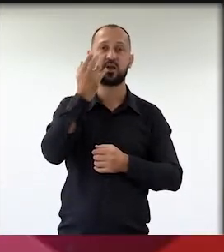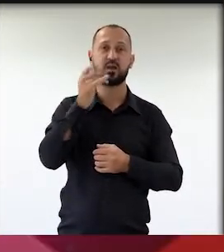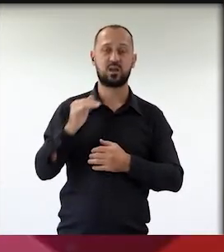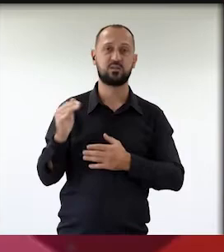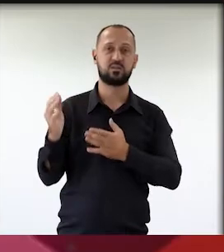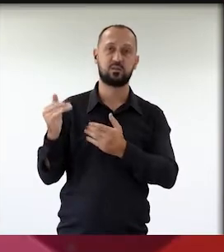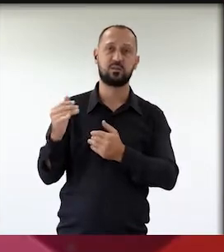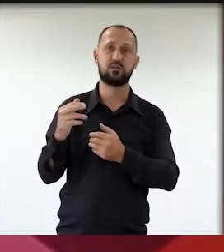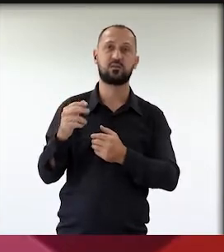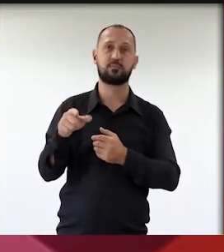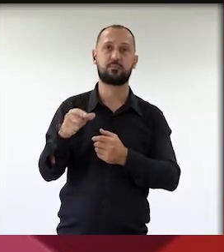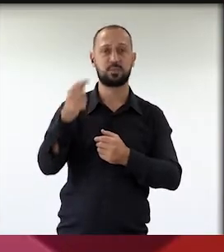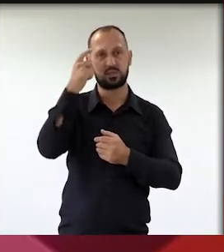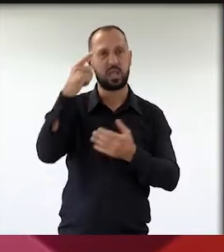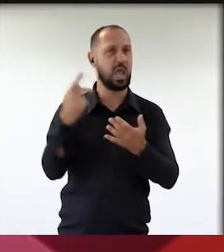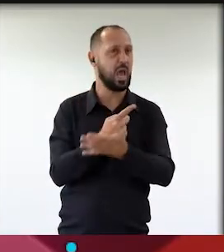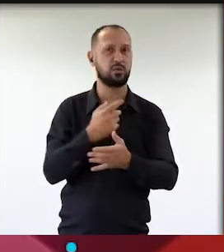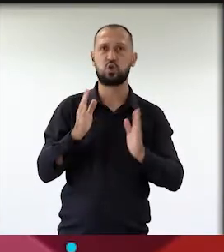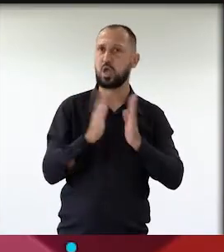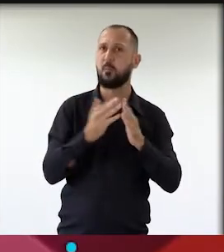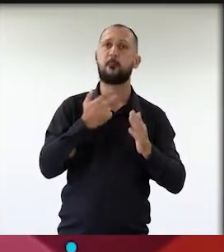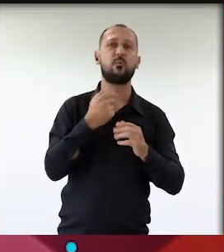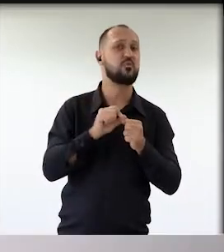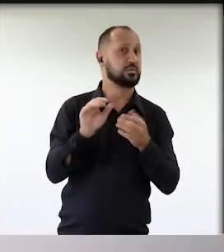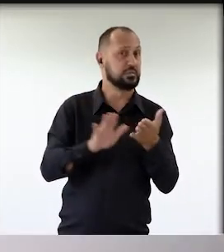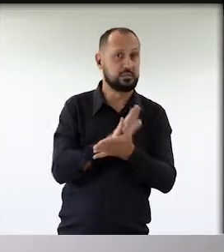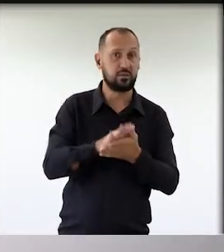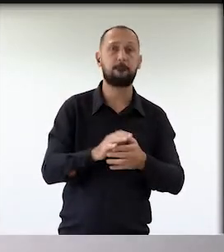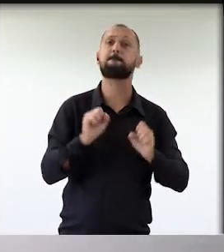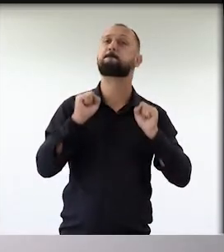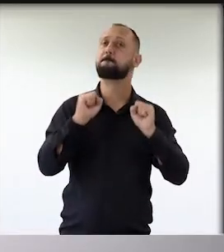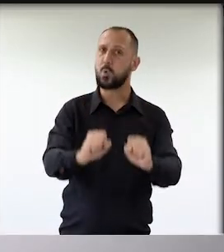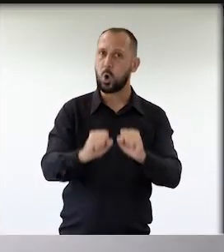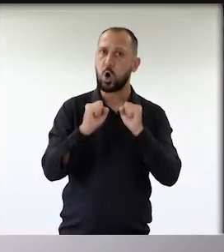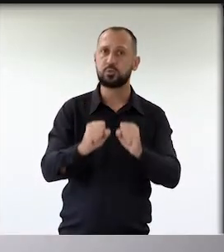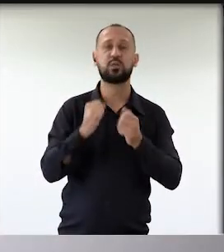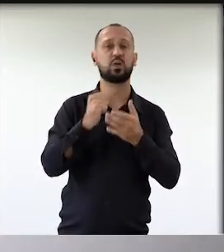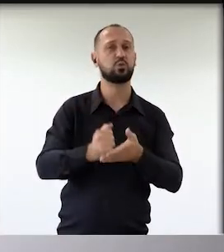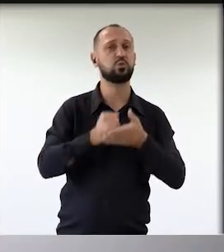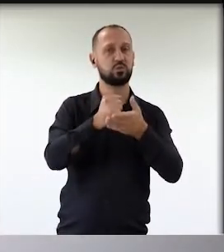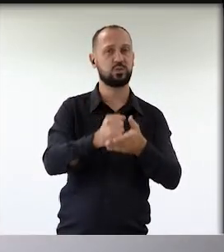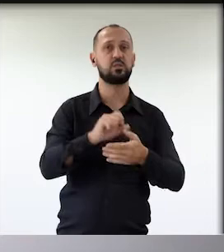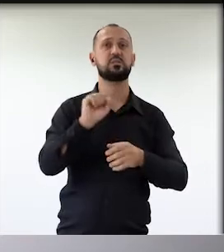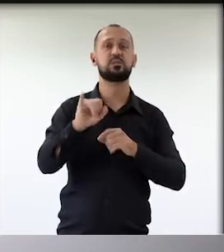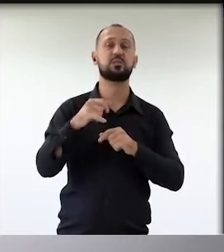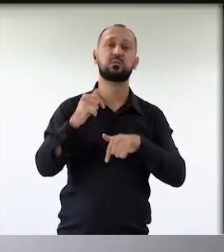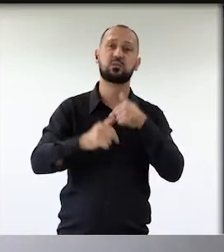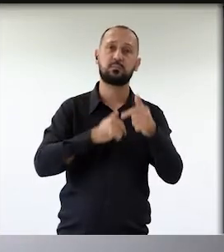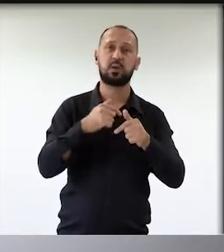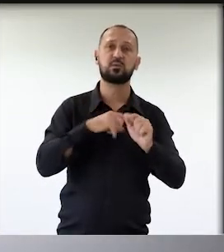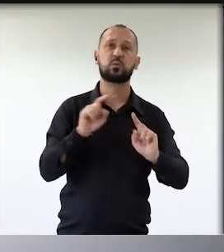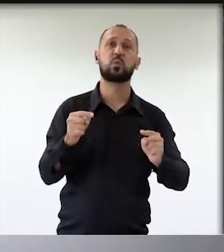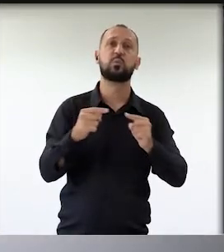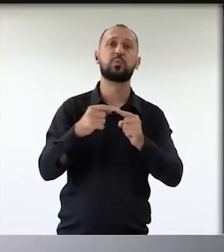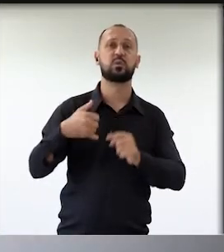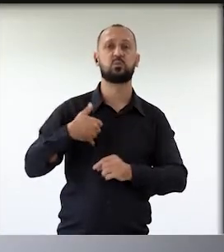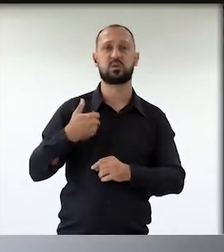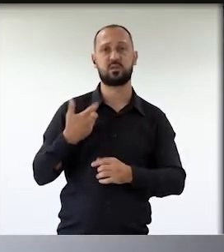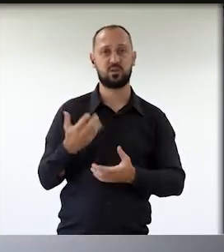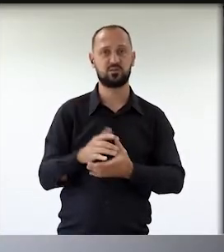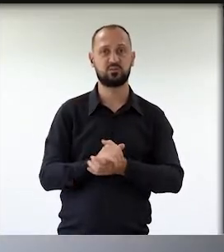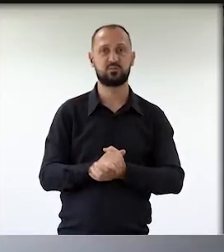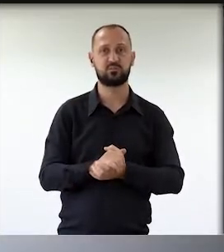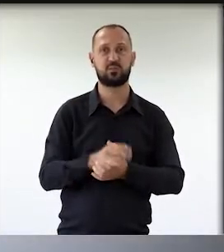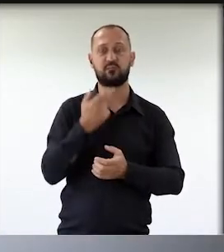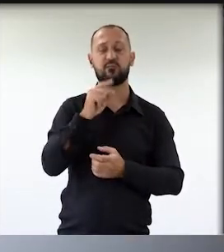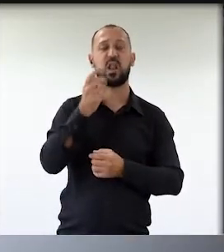criança e o adolescente, especialmente a criança, não pode fazer nada em casa, tá? A criança pode sim ajudar, desde que sejam atividades